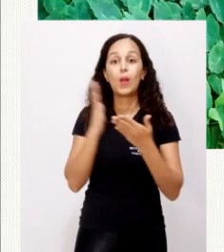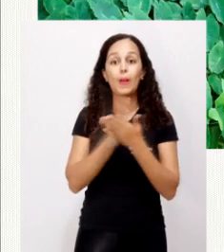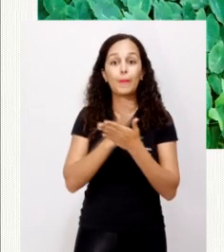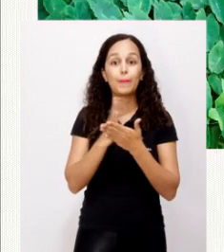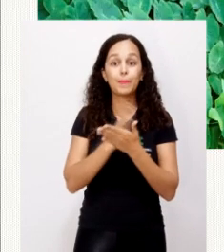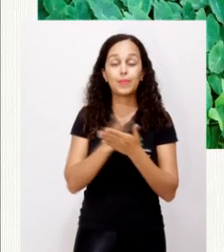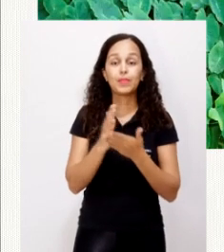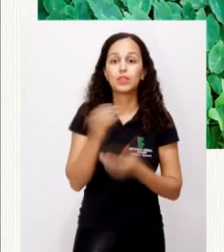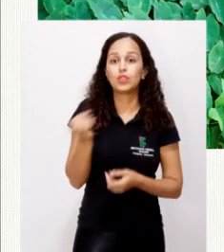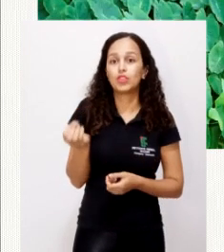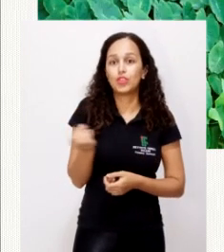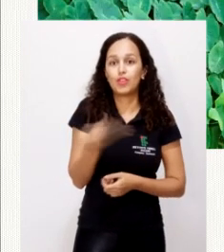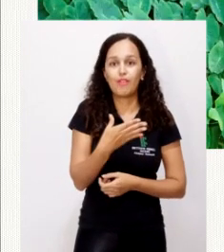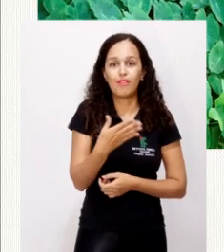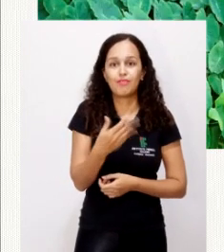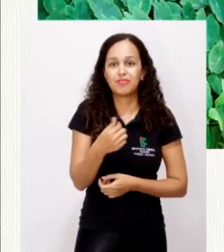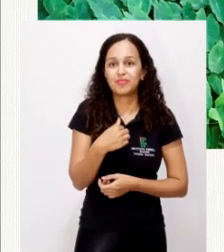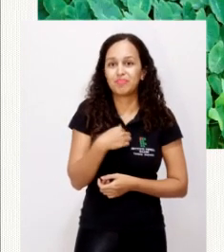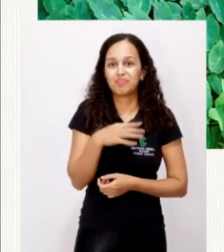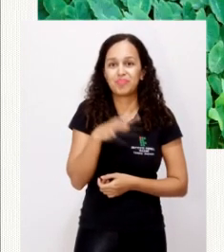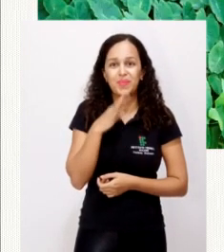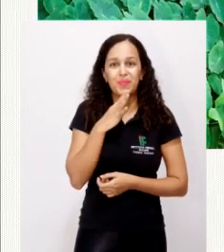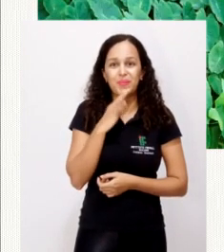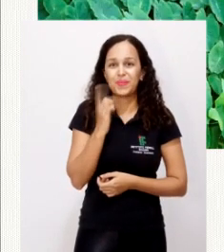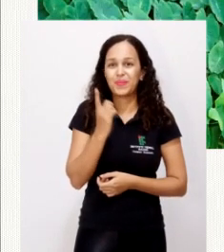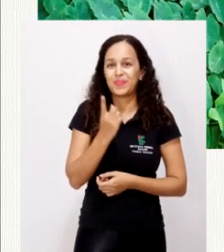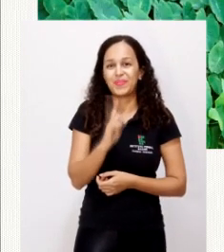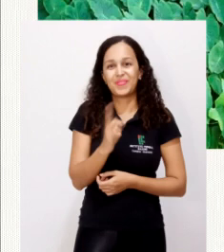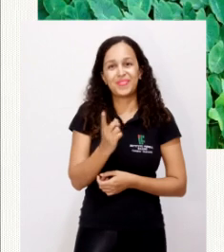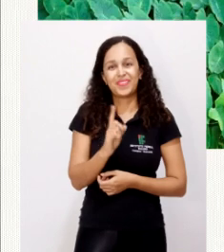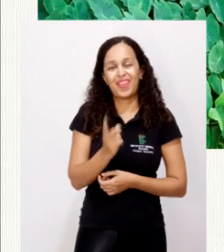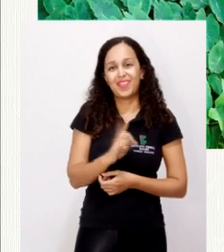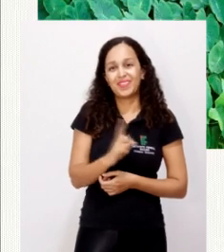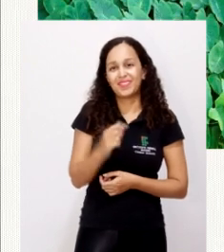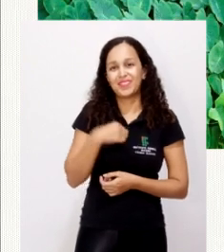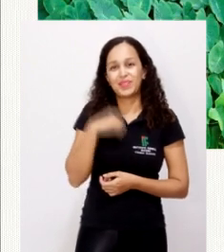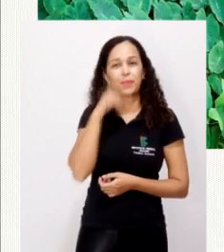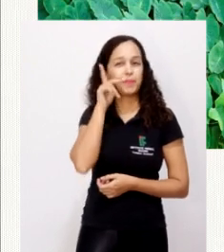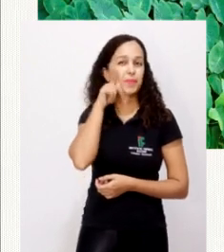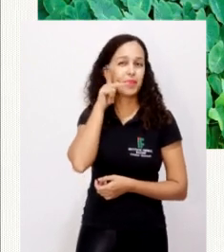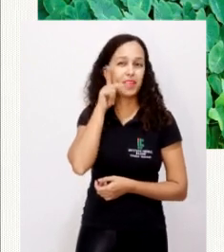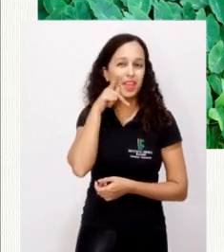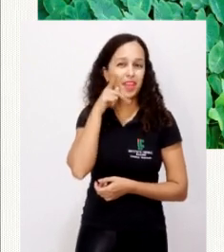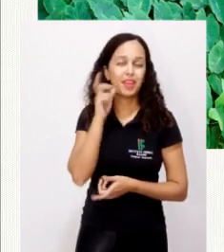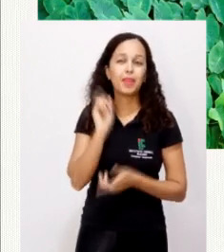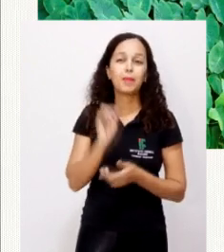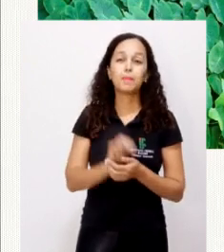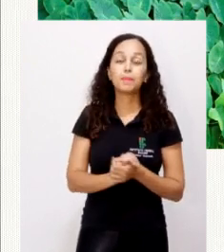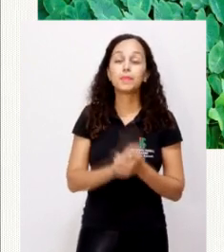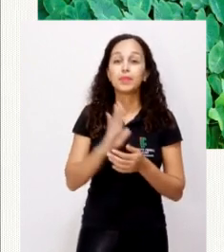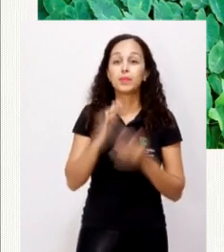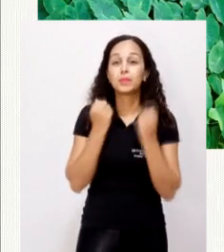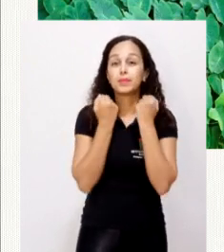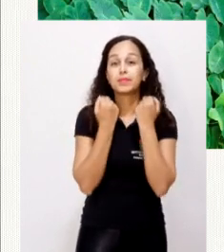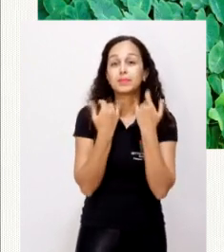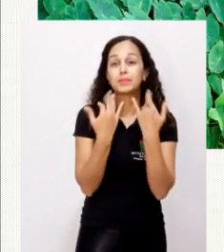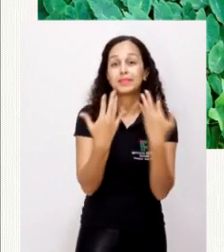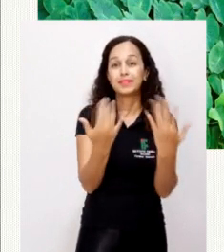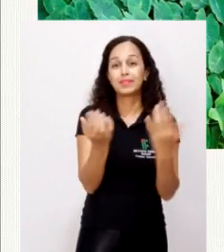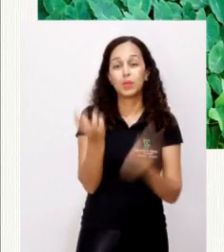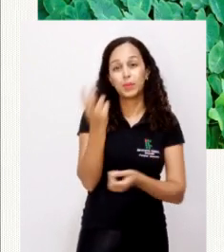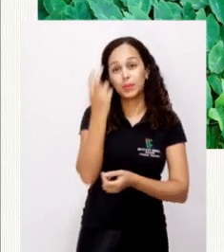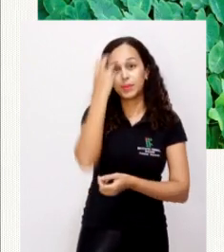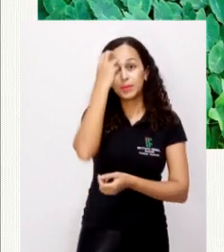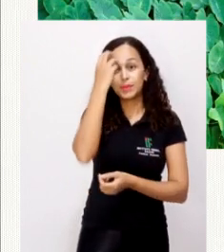caxixe. Para mim, algumas delas são novas, eu sou potiguar, não sou baiana, então essas plantas eu